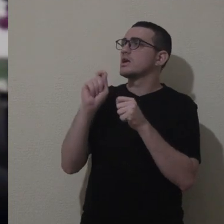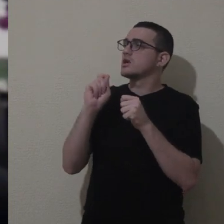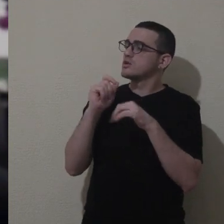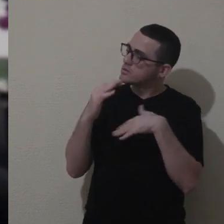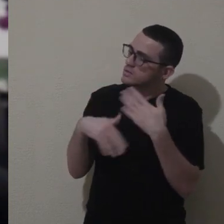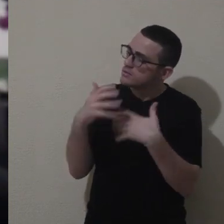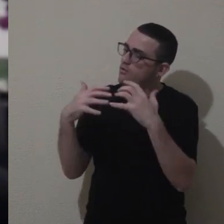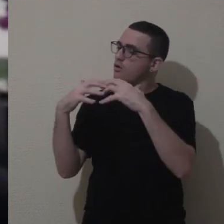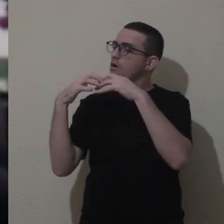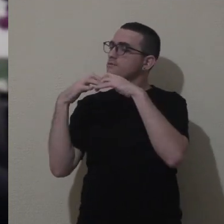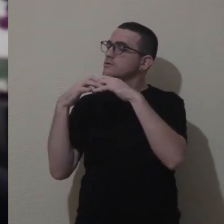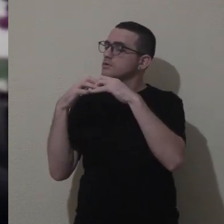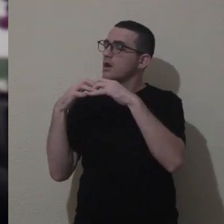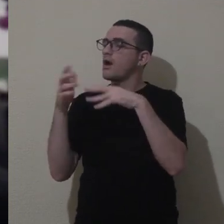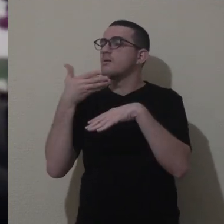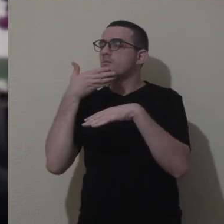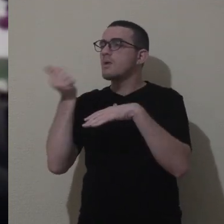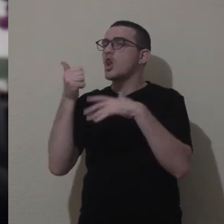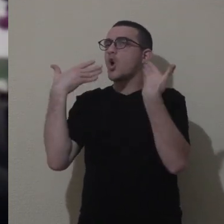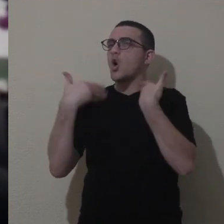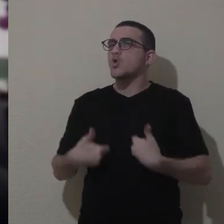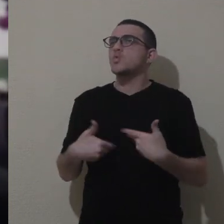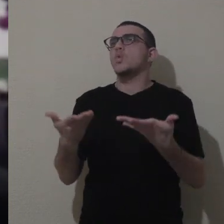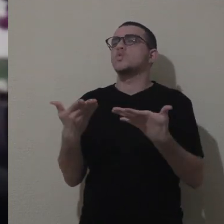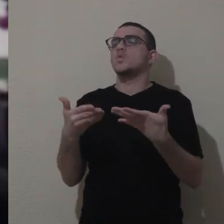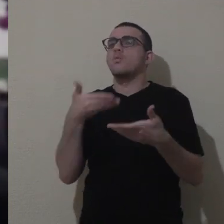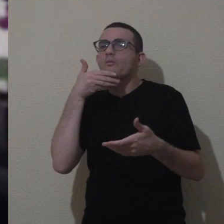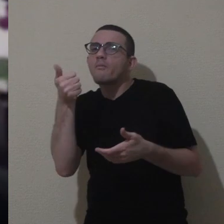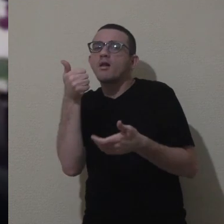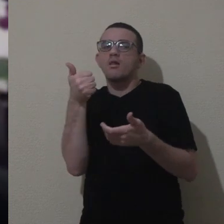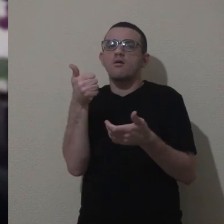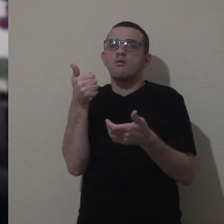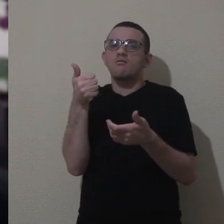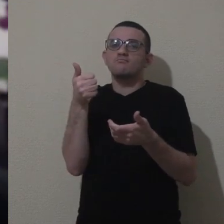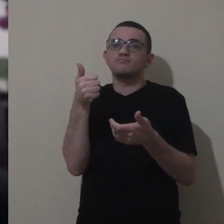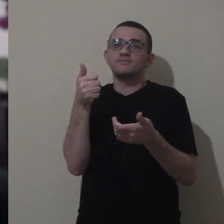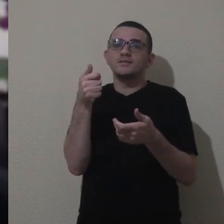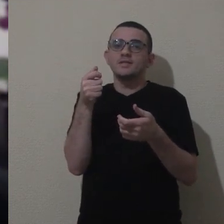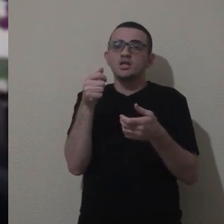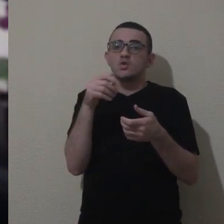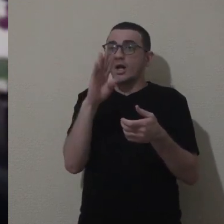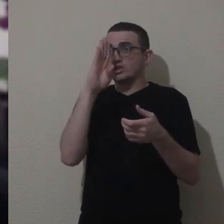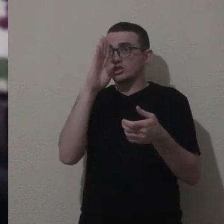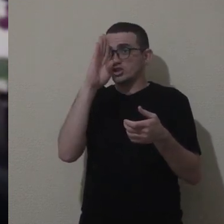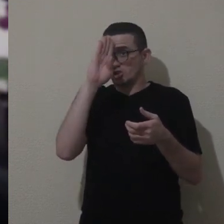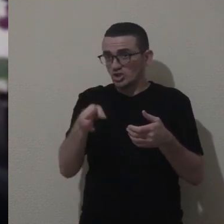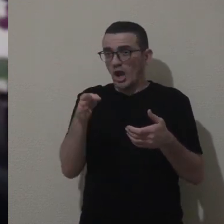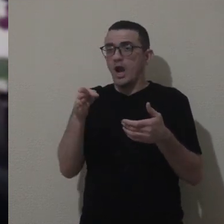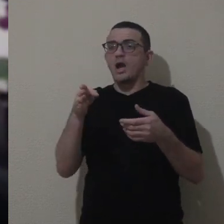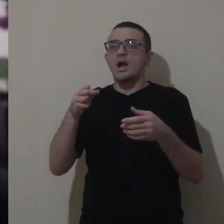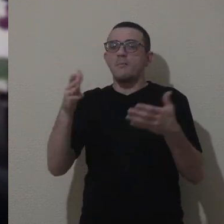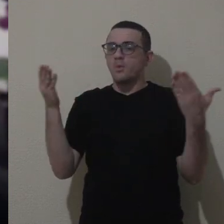para desenvolver o teu cérebro, que seja o teu corpo, né? Não necessariamente para o imediato,